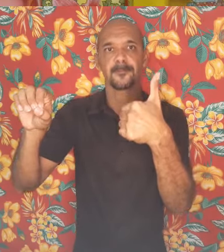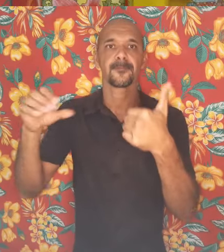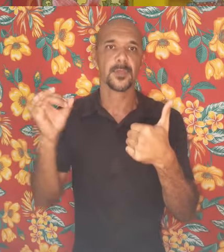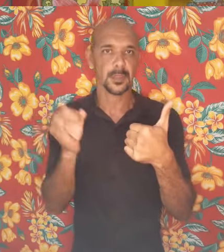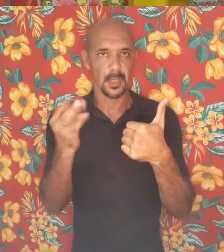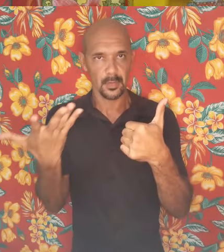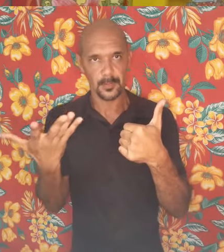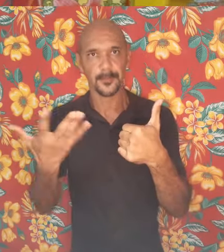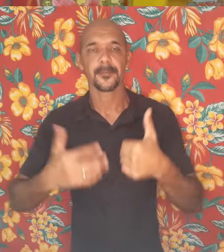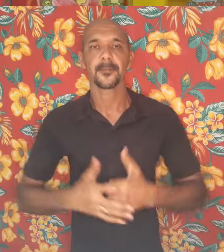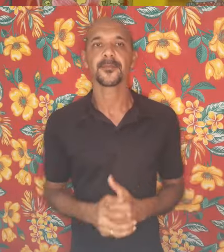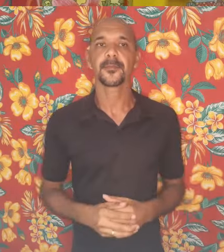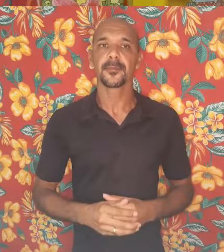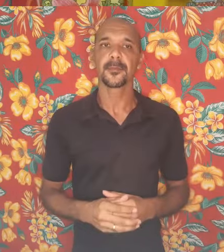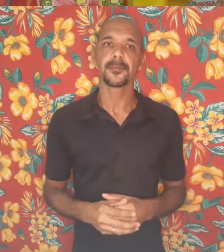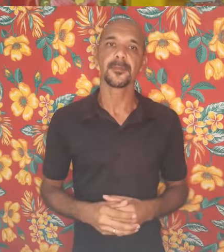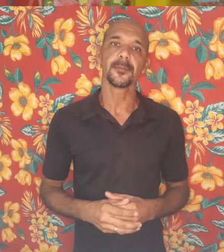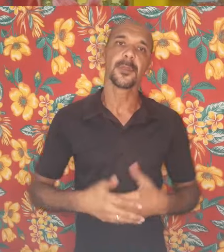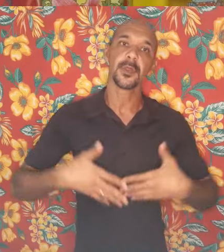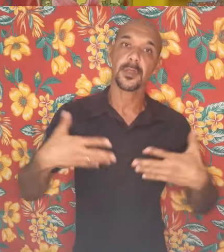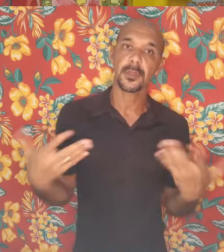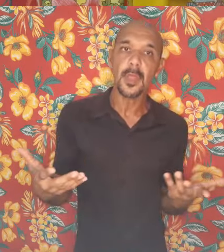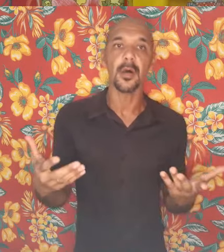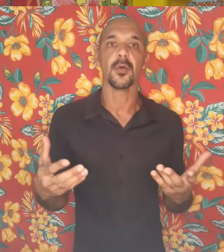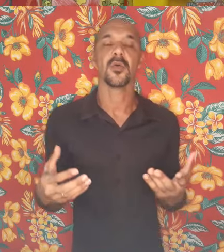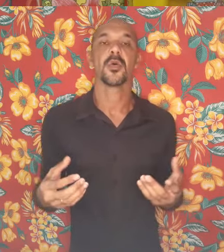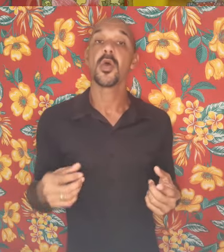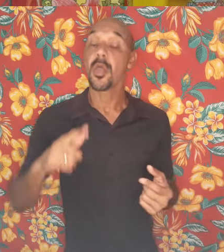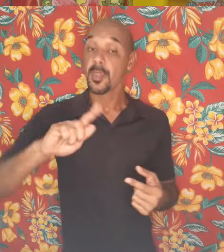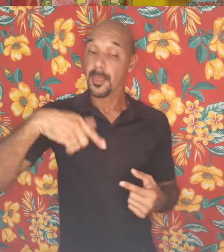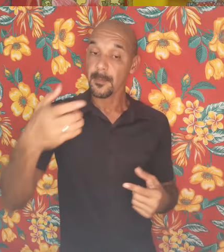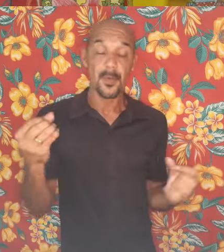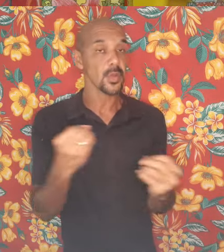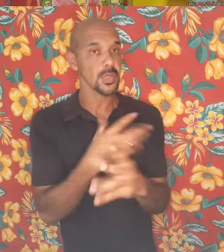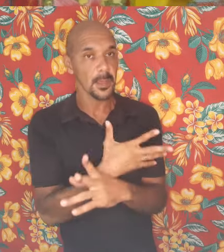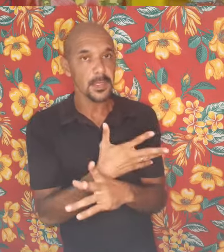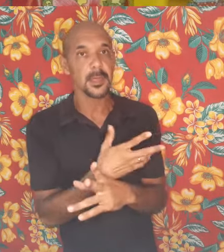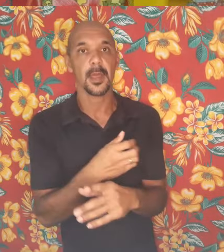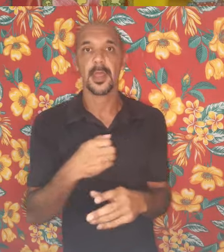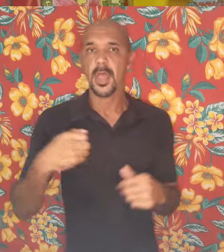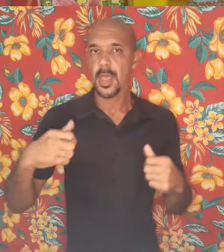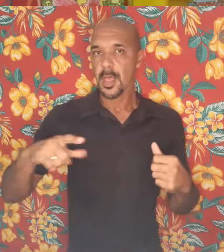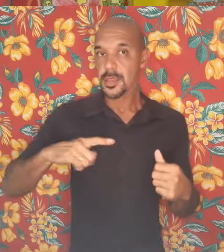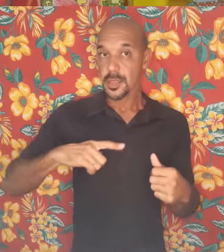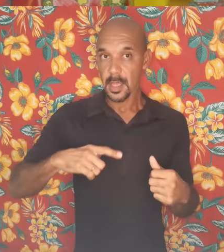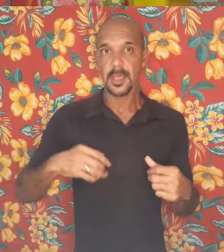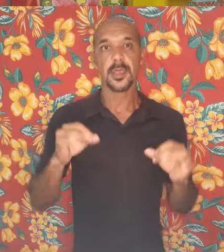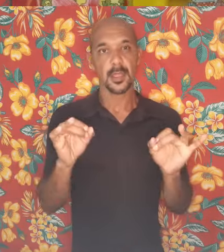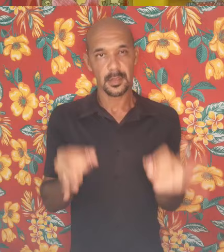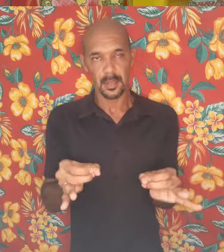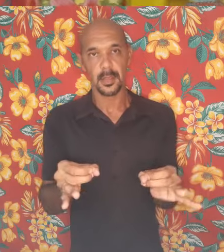dentro depois dele pronto e ele se encaixar perfeitamente. Tá bom? Então vamos lá. Eu vou escolher um